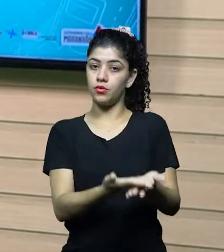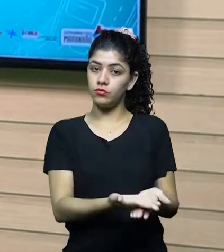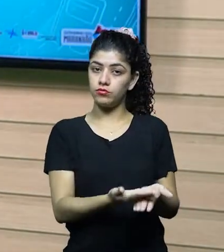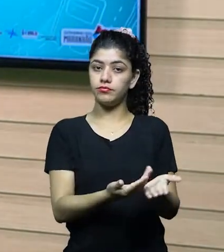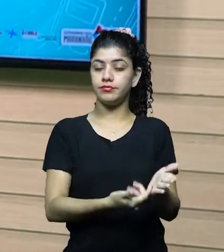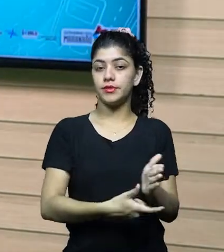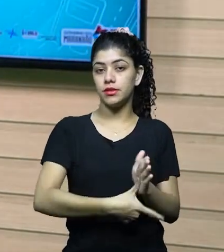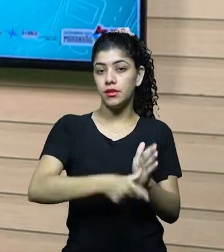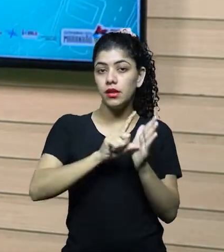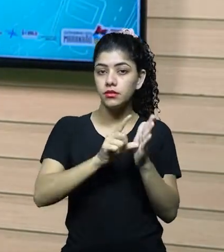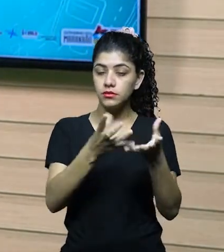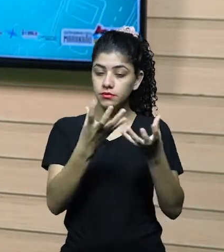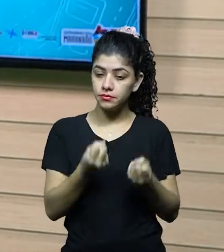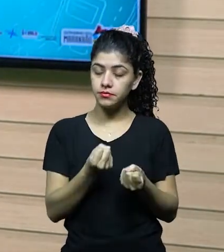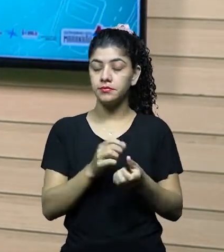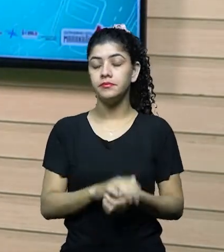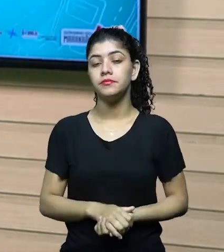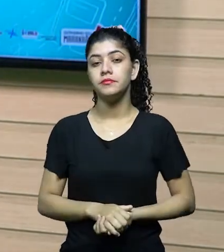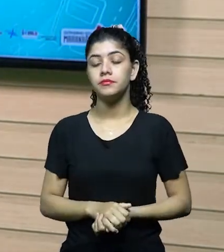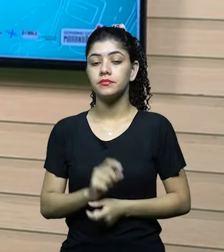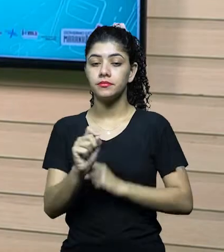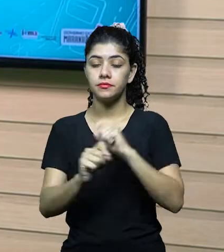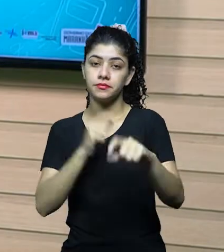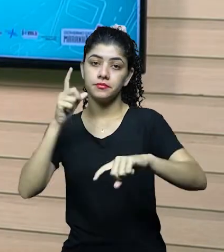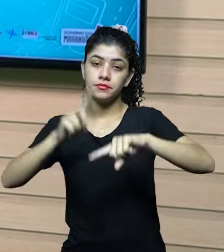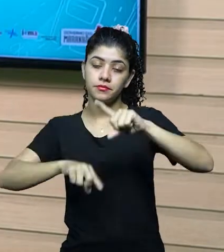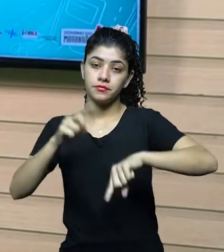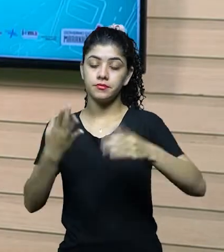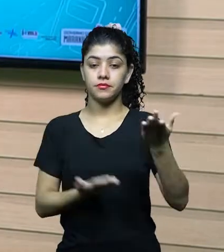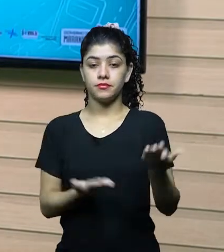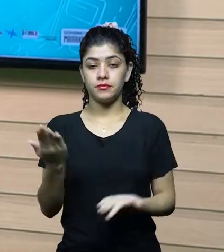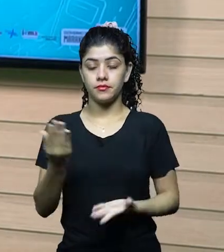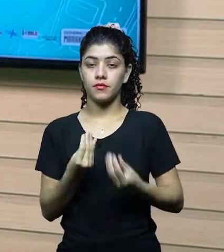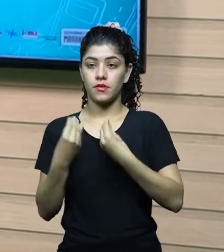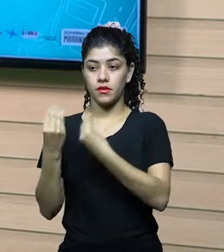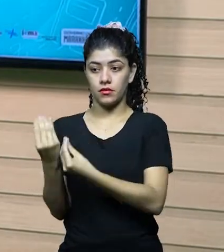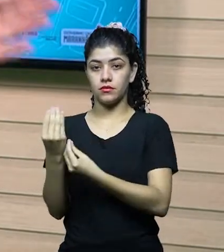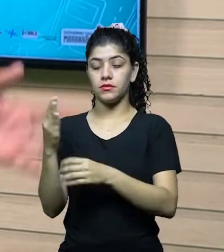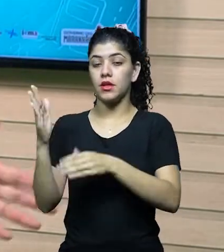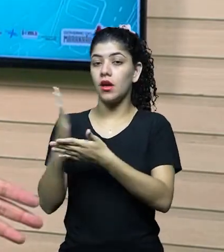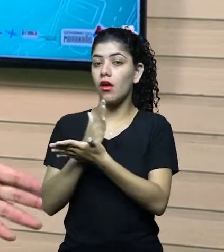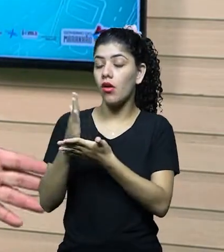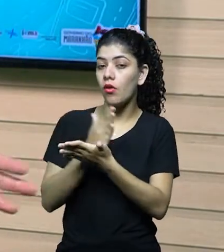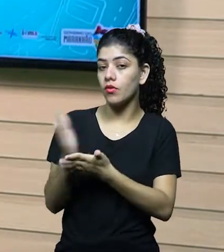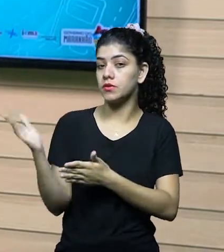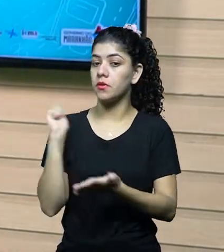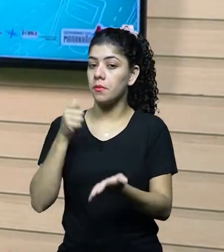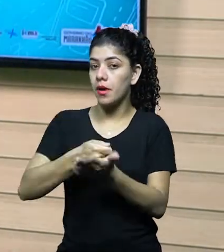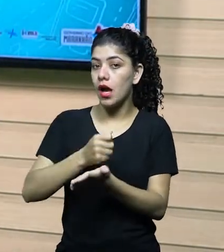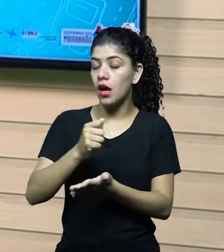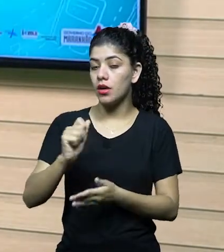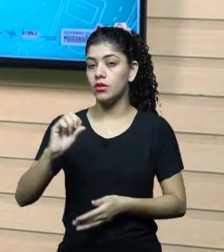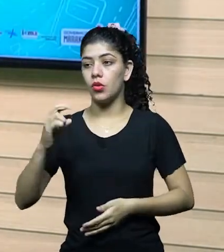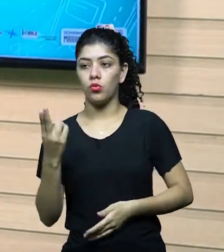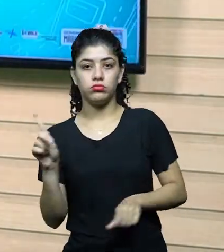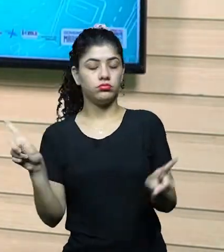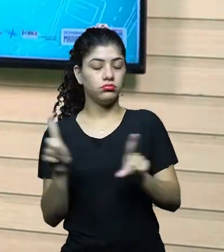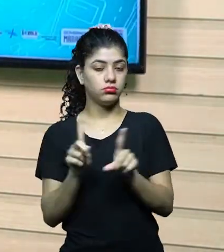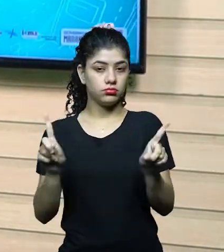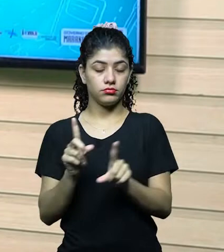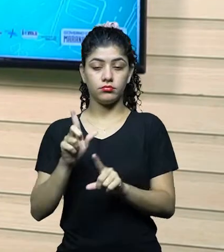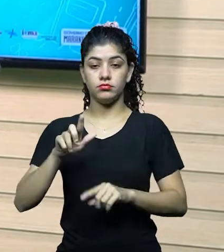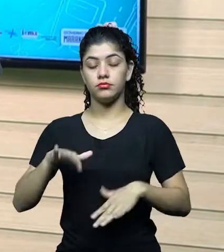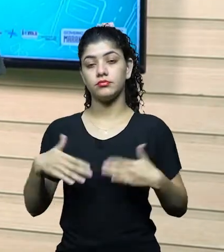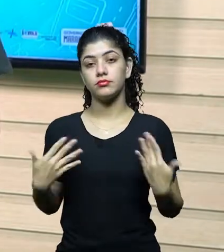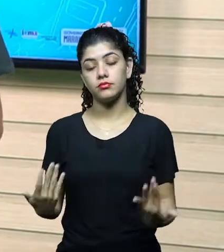dinheiro. Então são produtos e serviços que são oferecidos. Alguns são pagos e outros não. Então